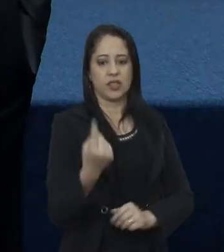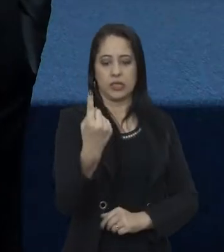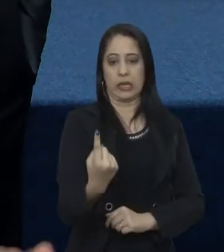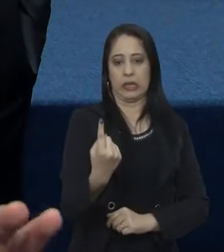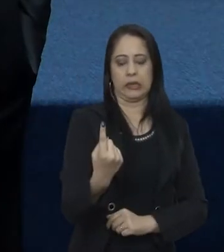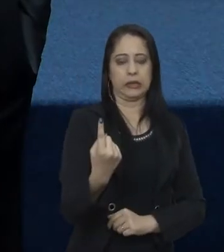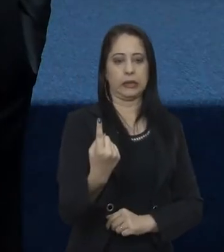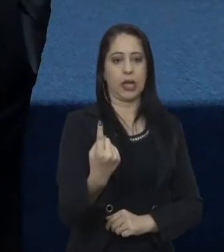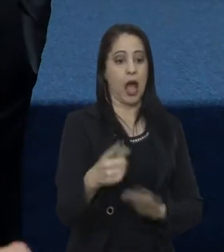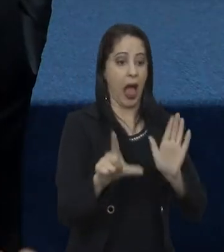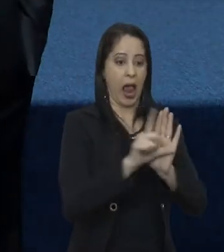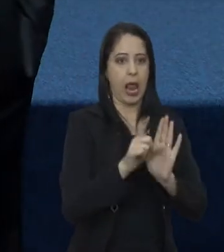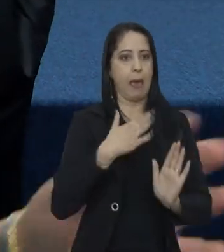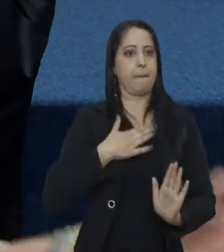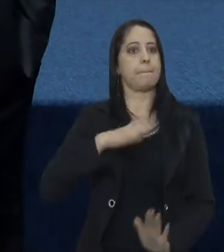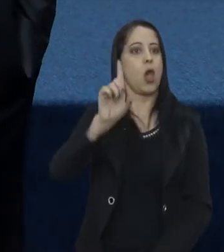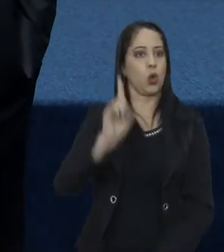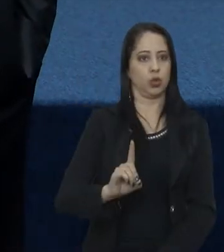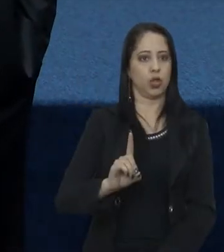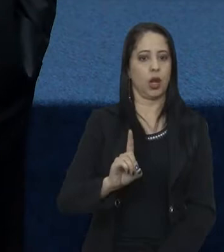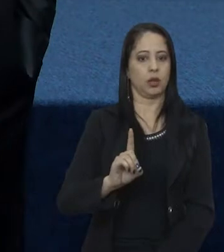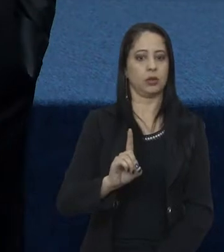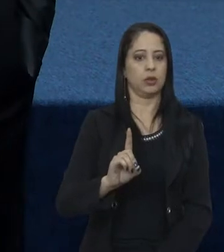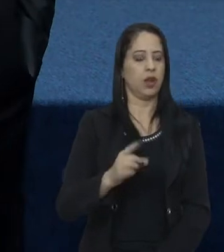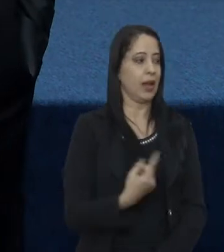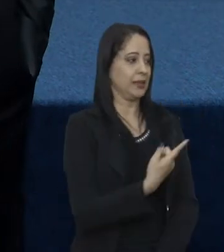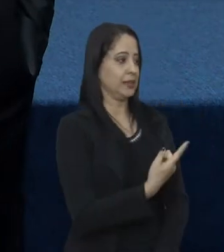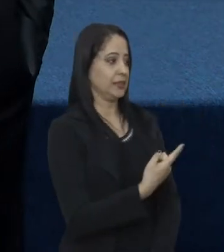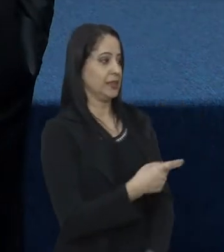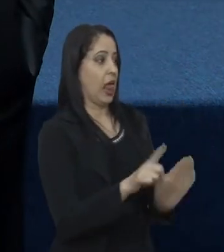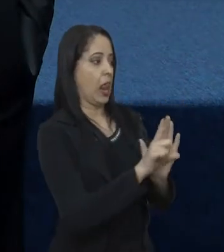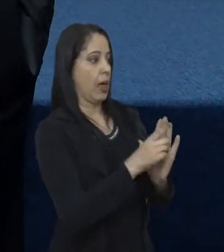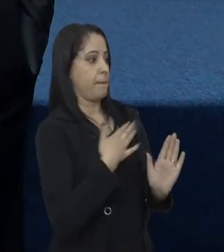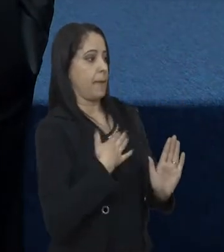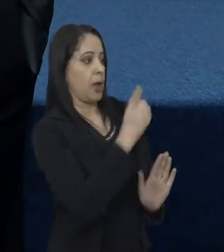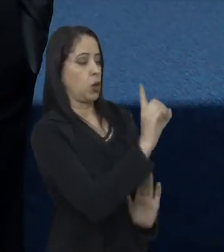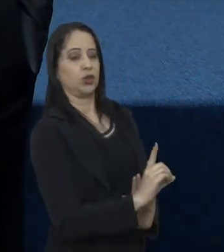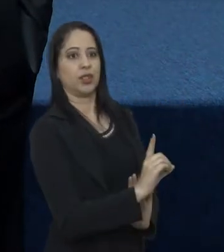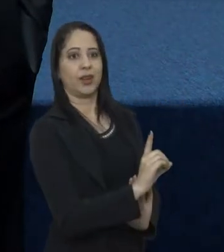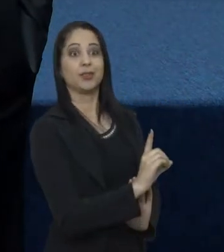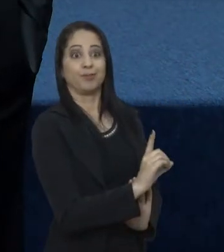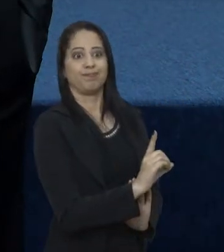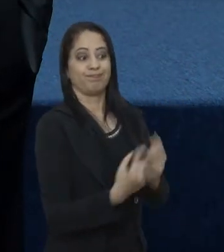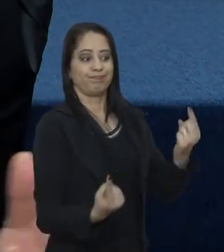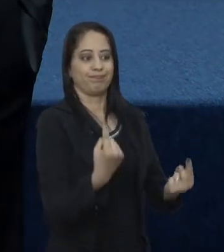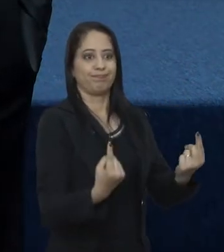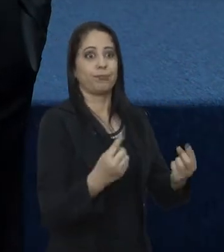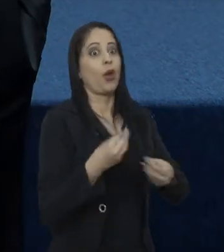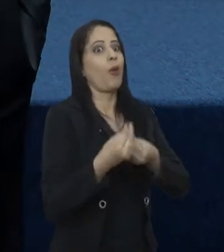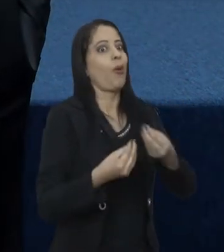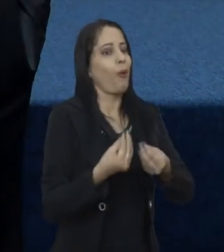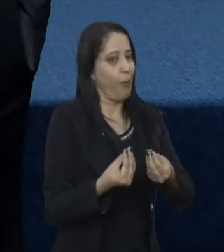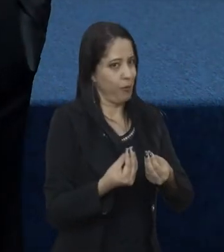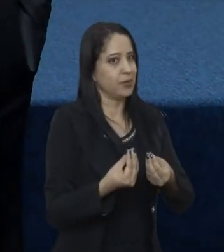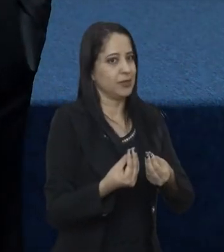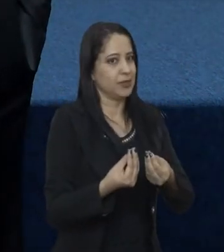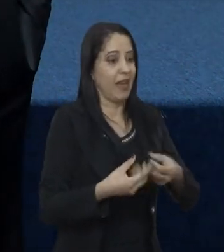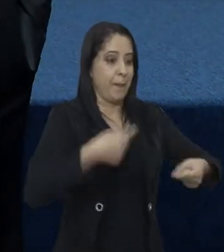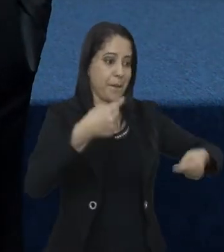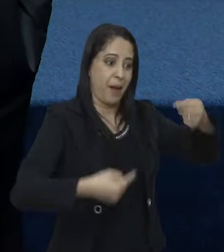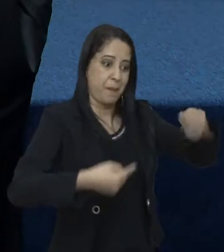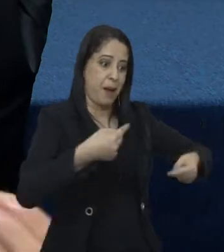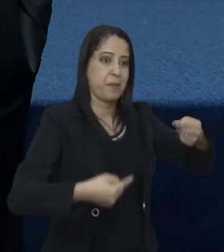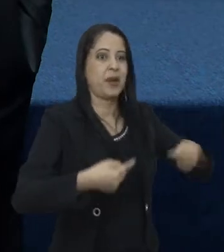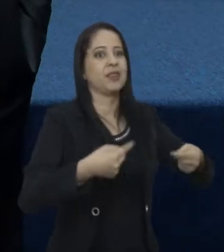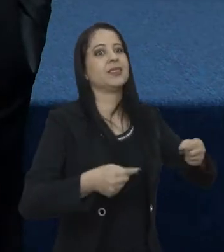falar não é essa lei me garante isso aí vem o outro fala não não garante aí entra entra numa